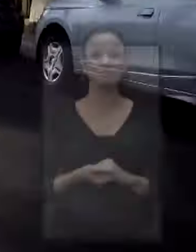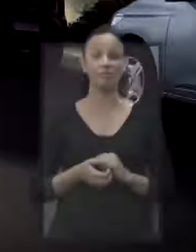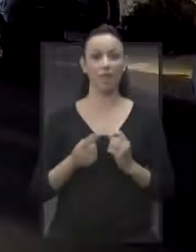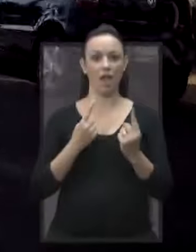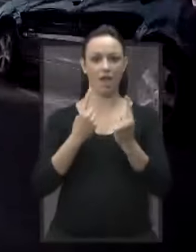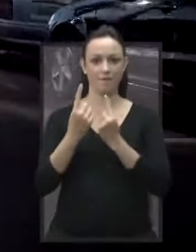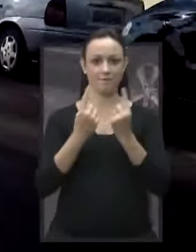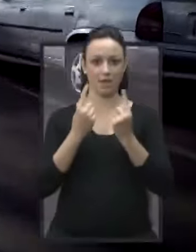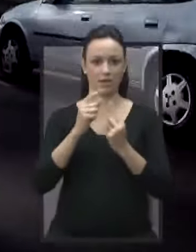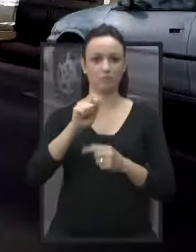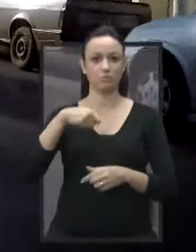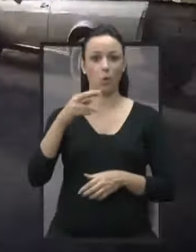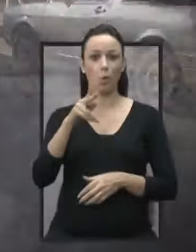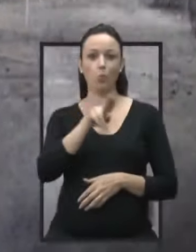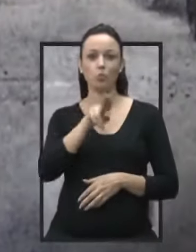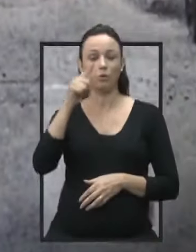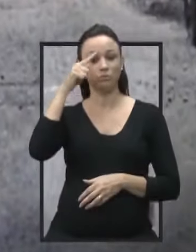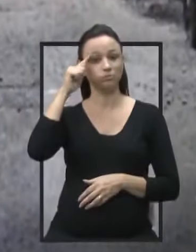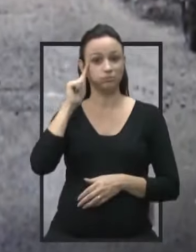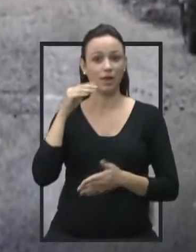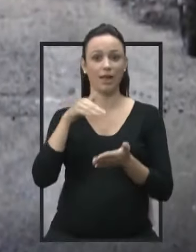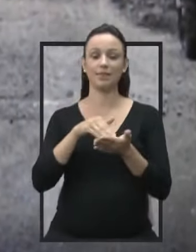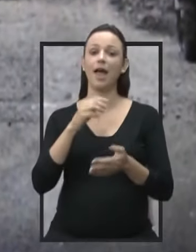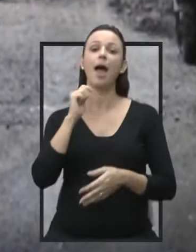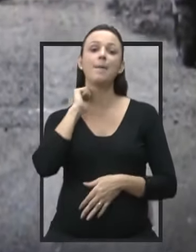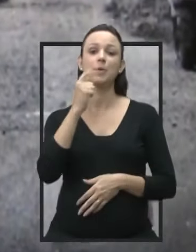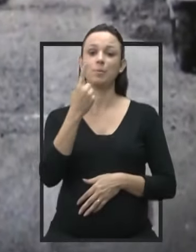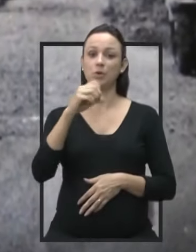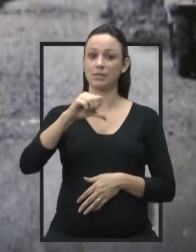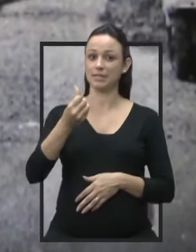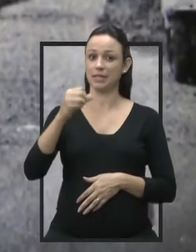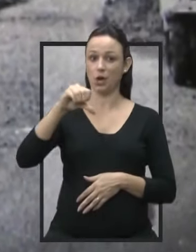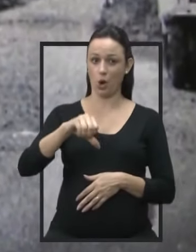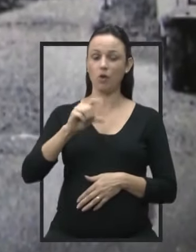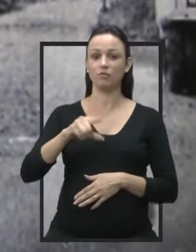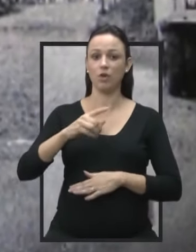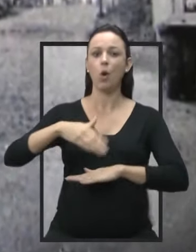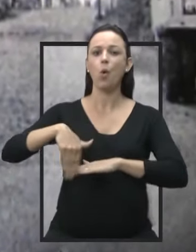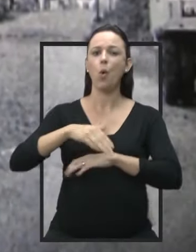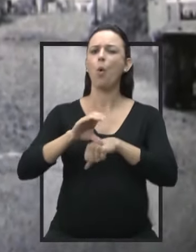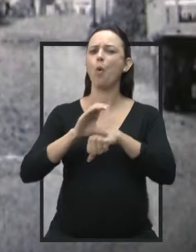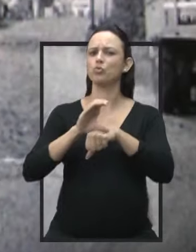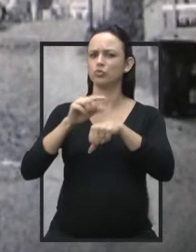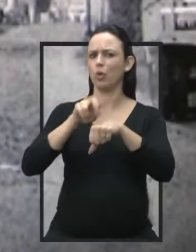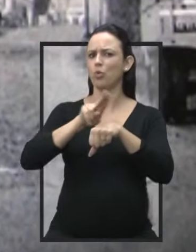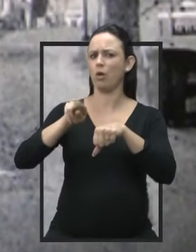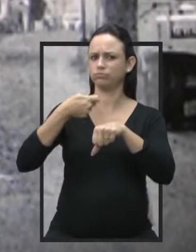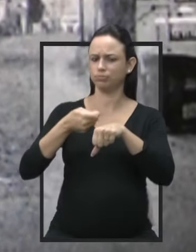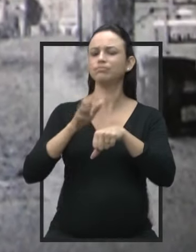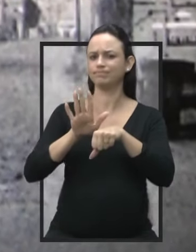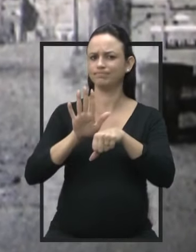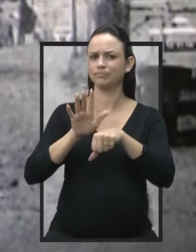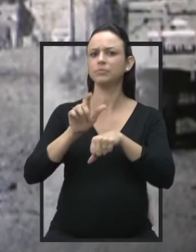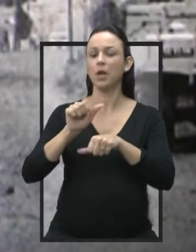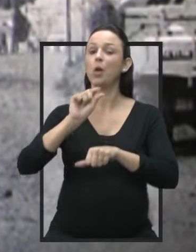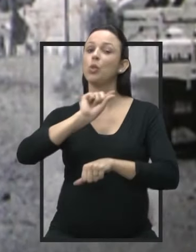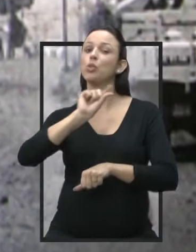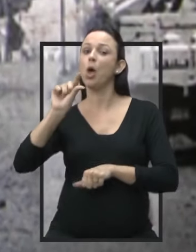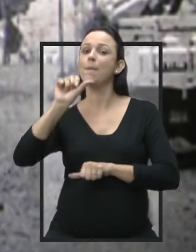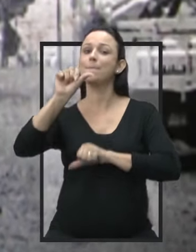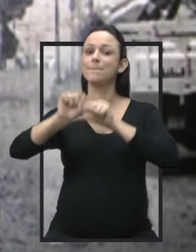A Avenida Zezinho Magalhães era até abril de 1969 a Rua da Constituição e foi denominada de